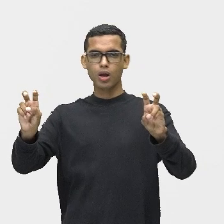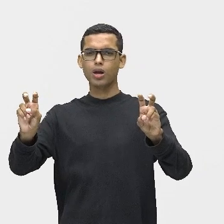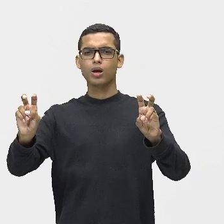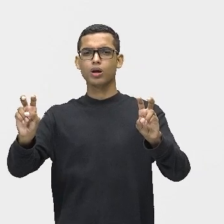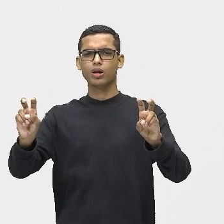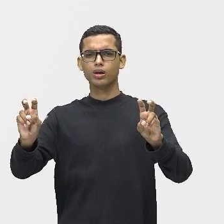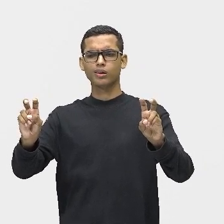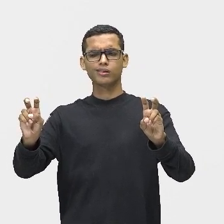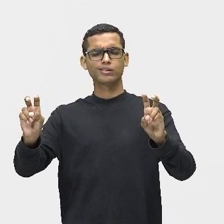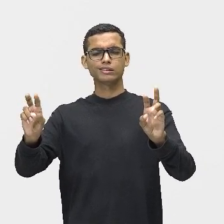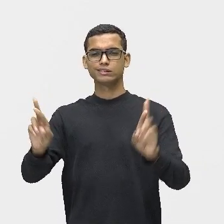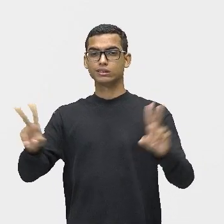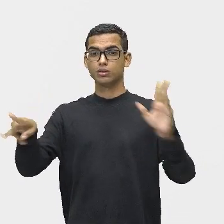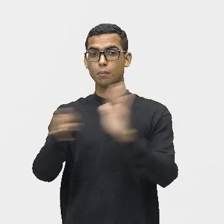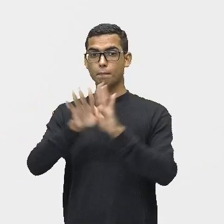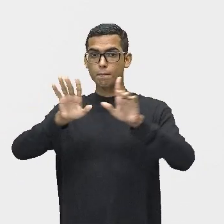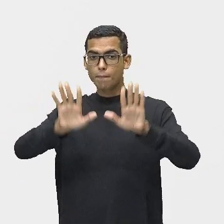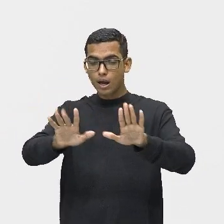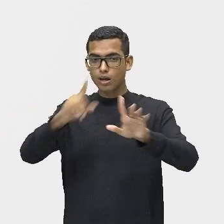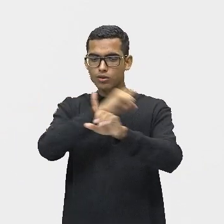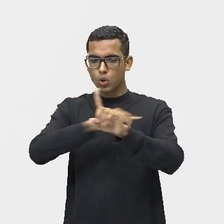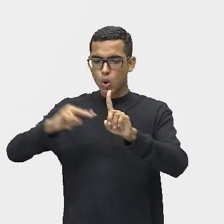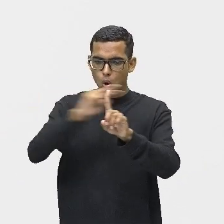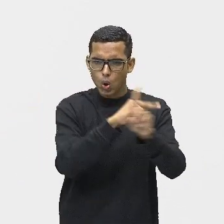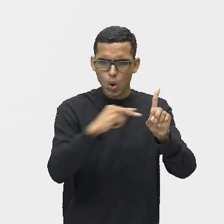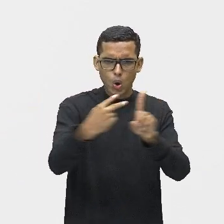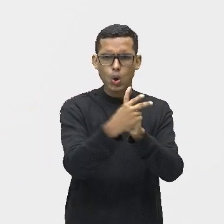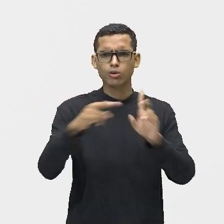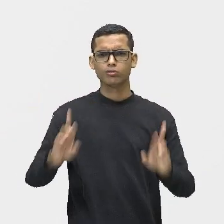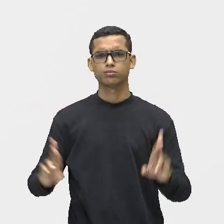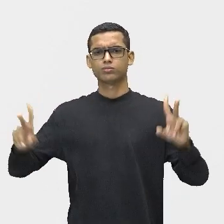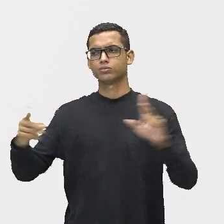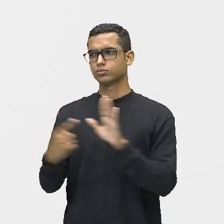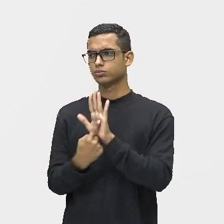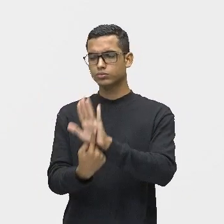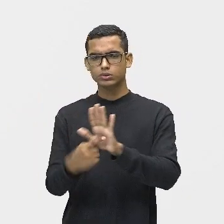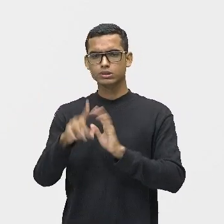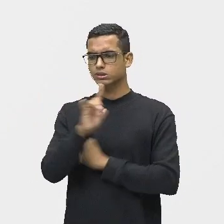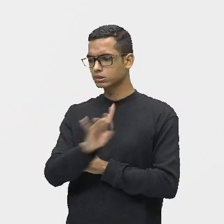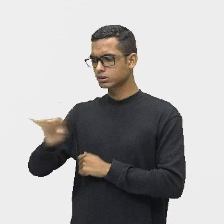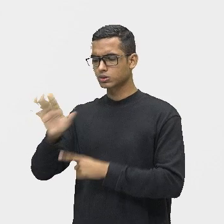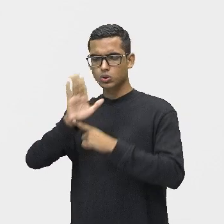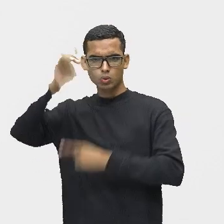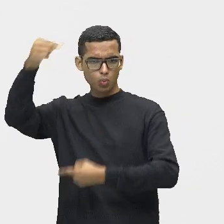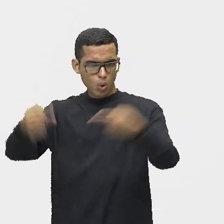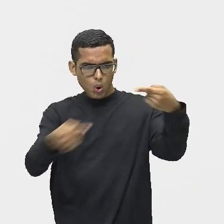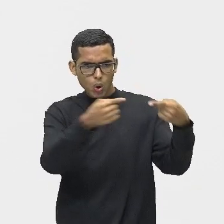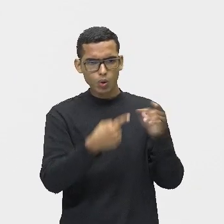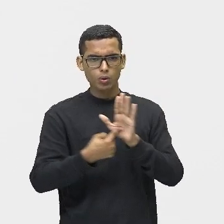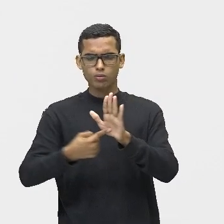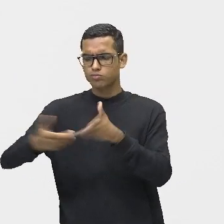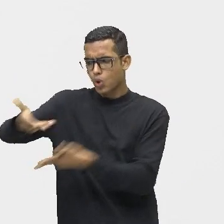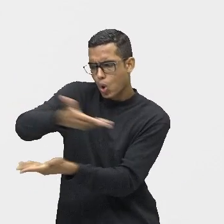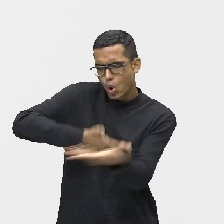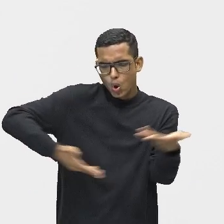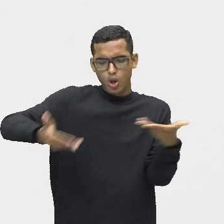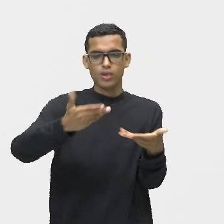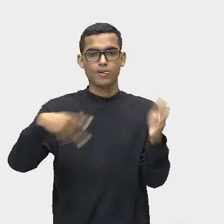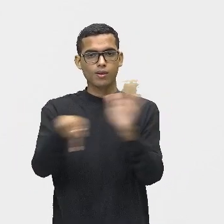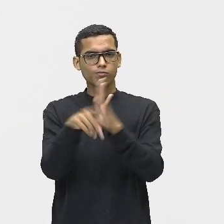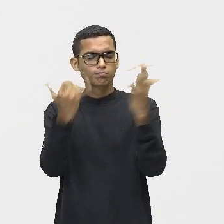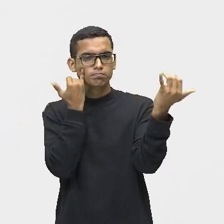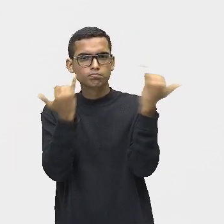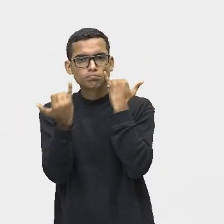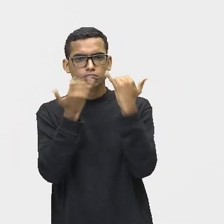são pontos de vista diferentes e que foram abordados durante o debate, ou seja, na troca ali de